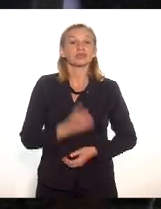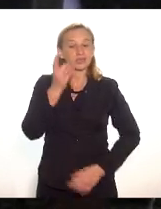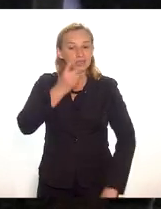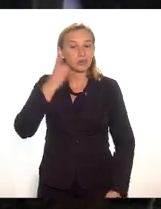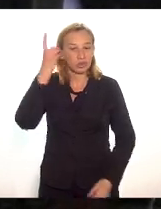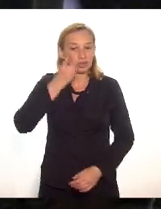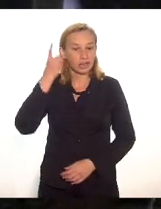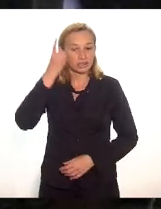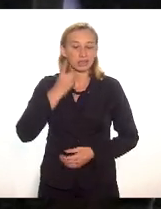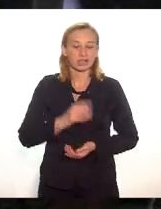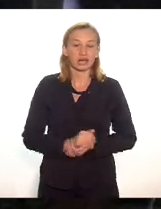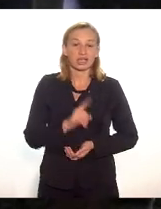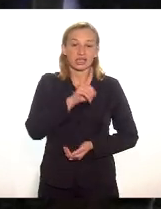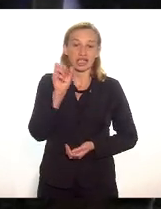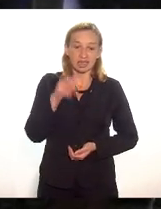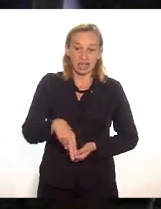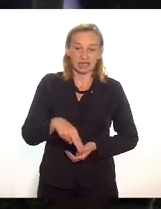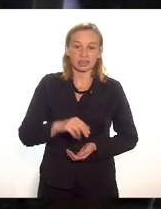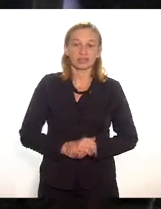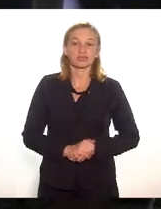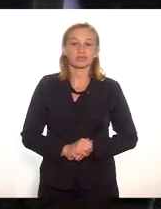Deputada Zeidan.